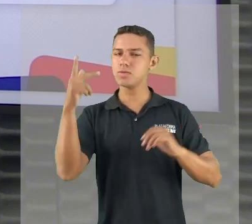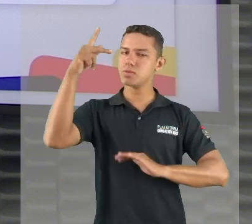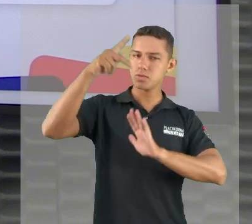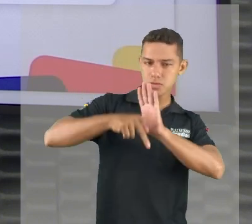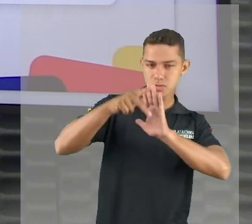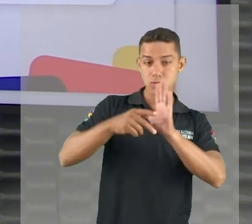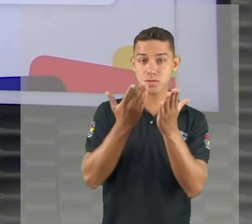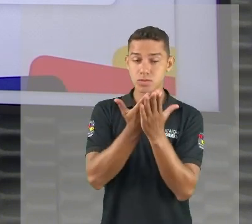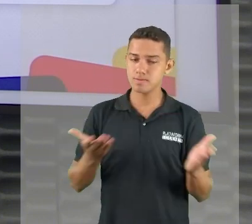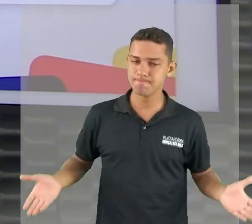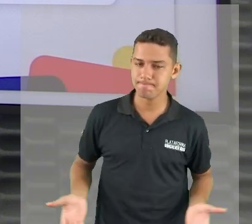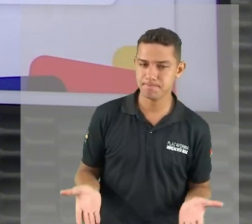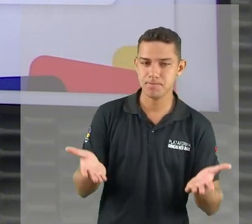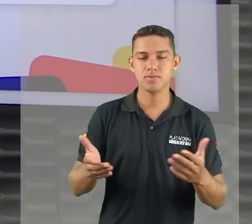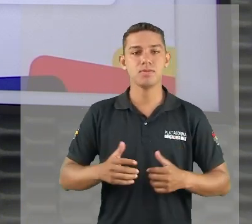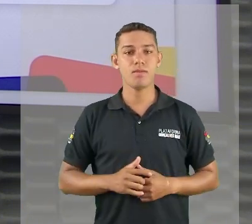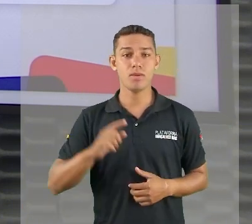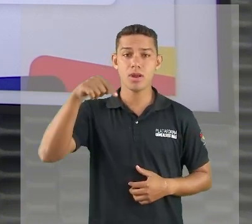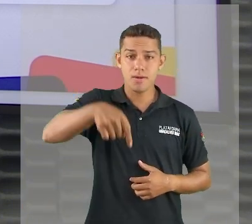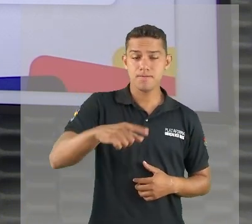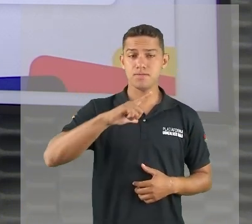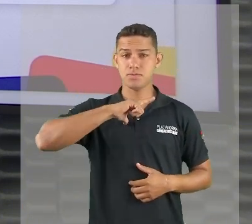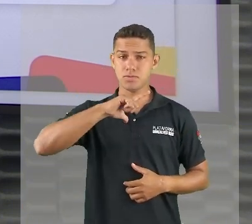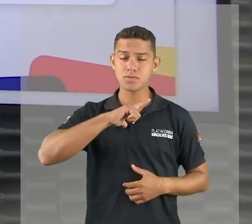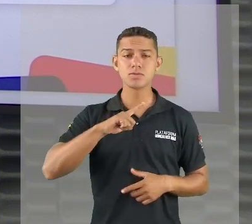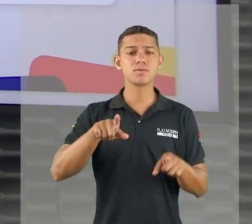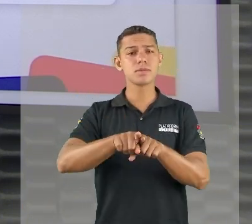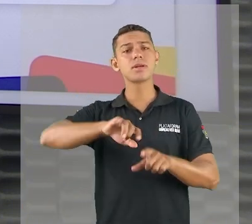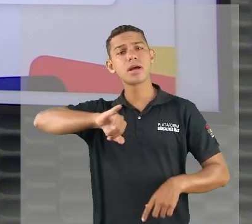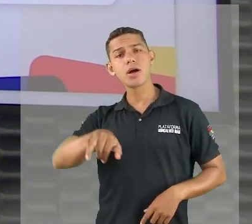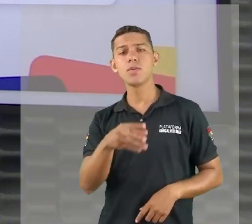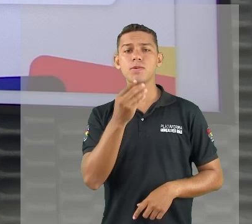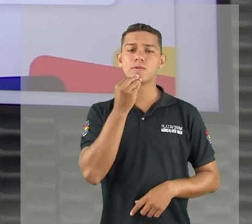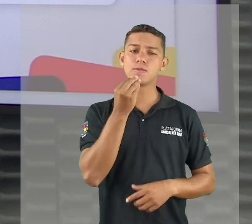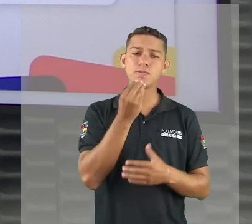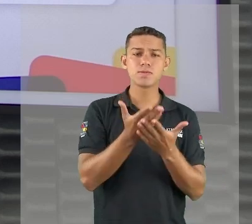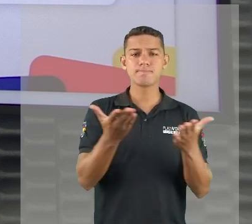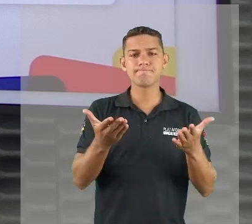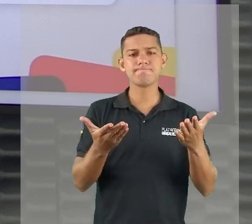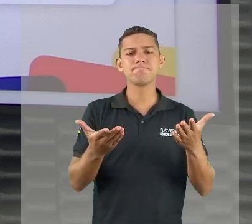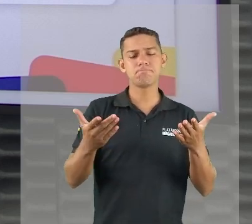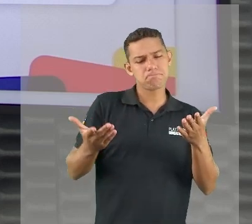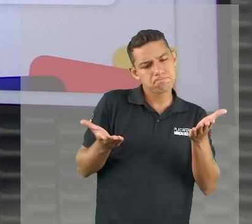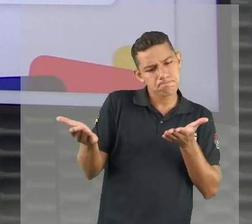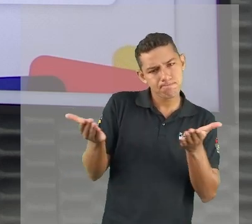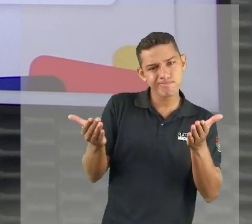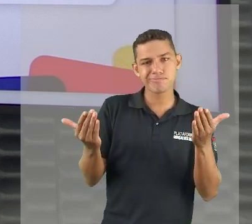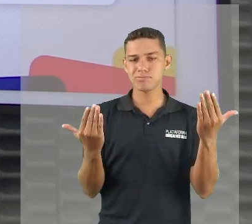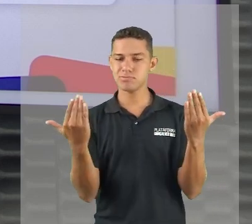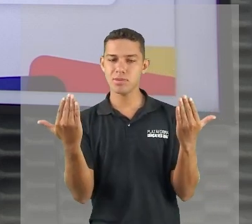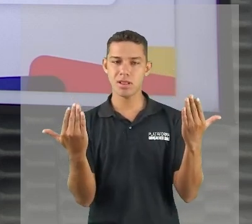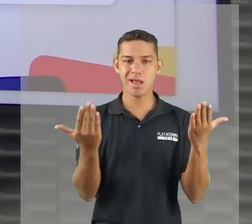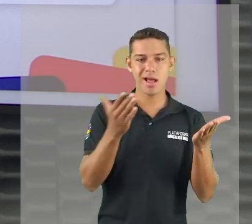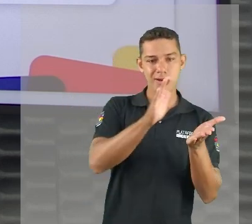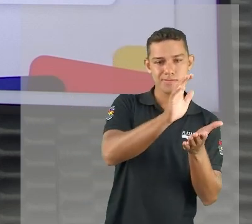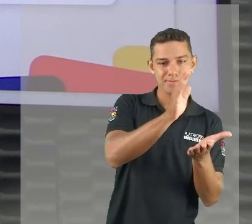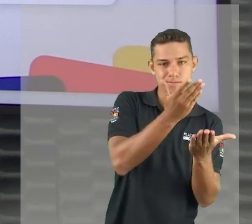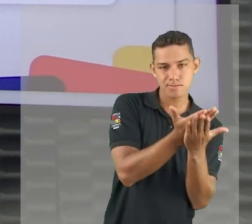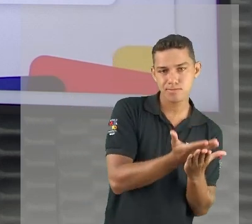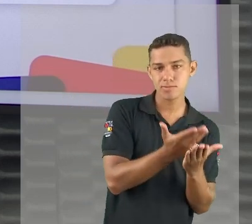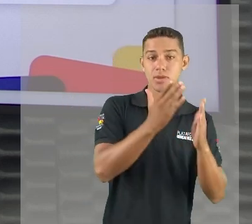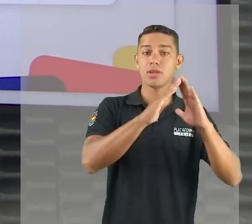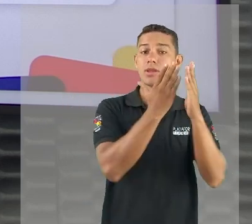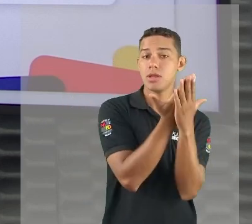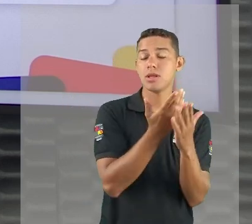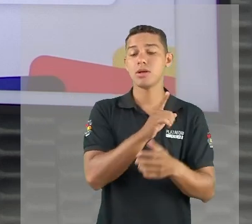projeto Estuda aí. Aqui você tem a oportunidade, de flexibilizar o estudo de vocês a todos